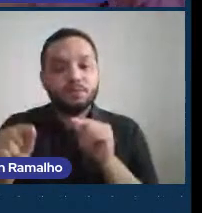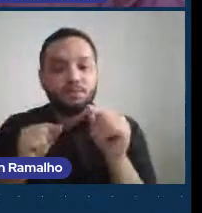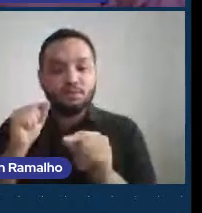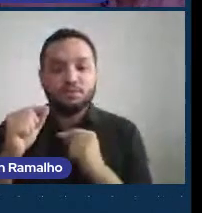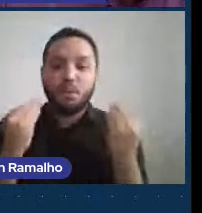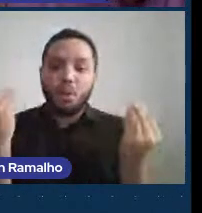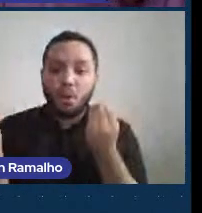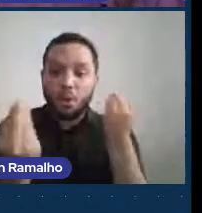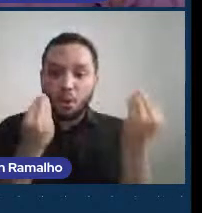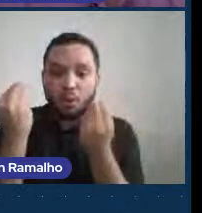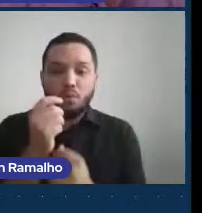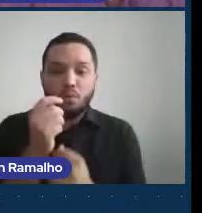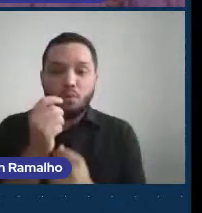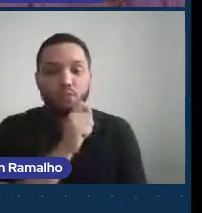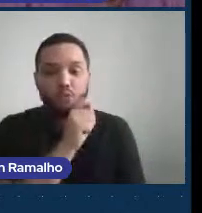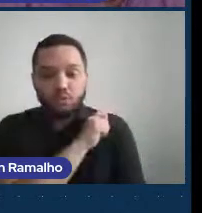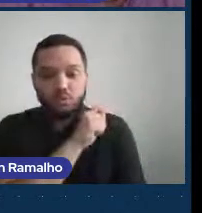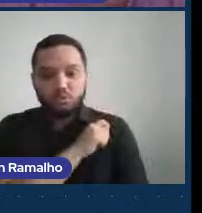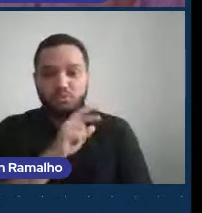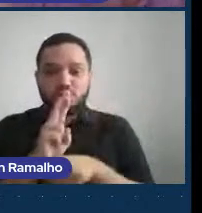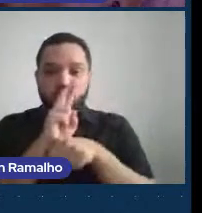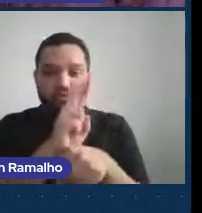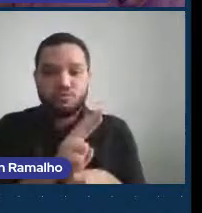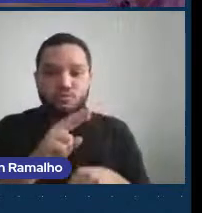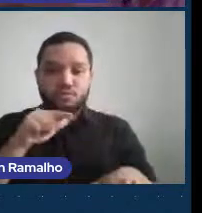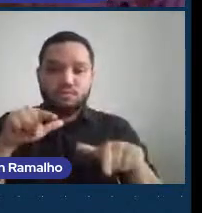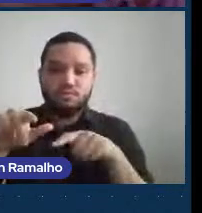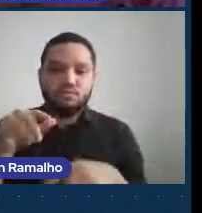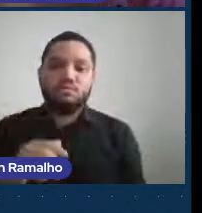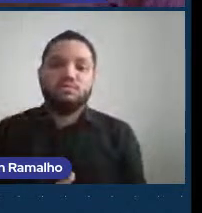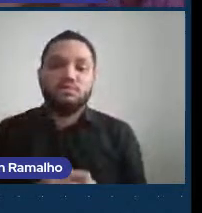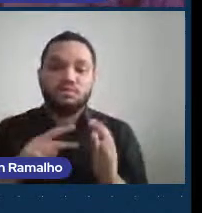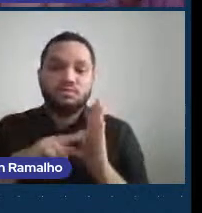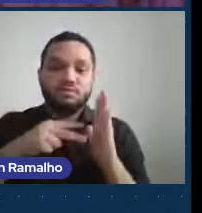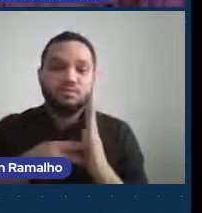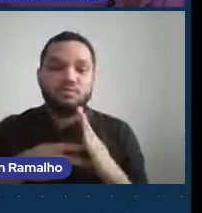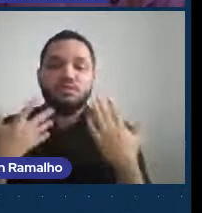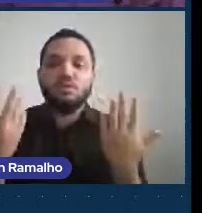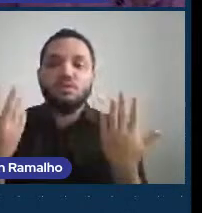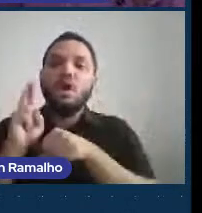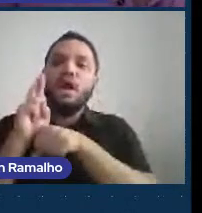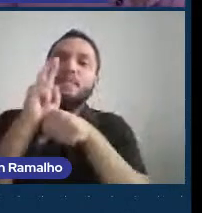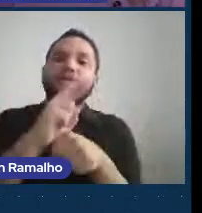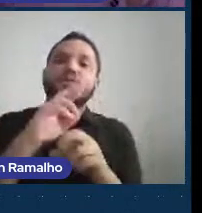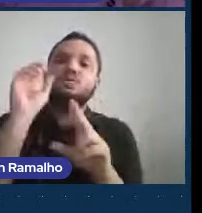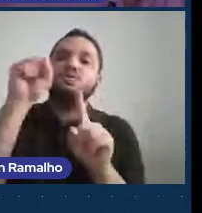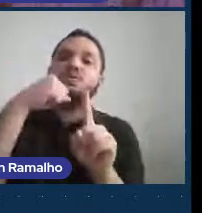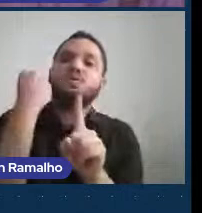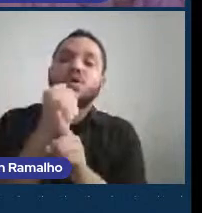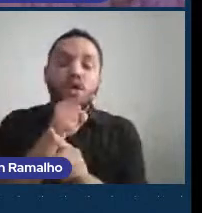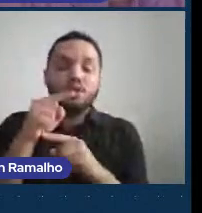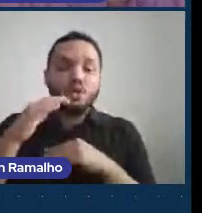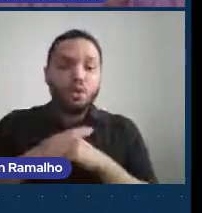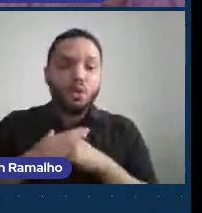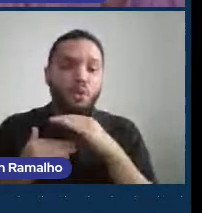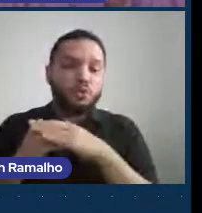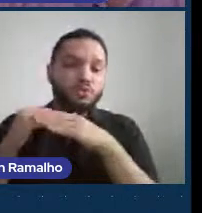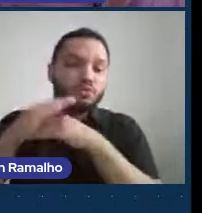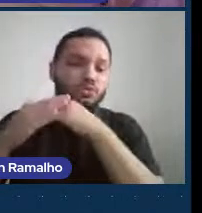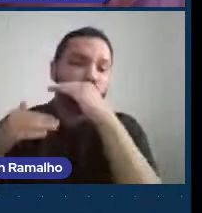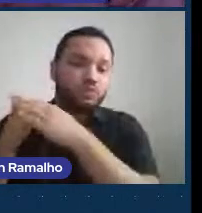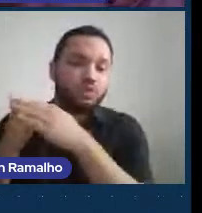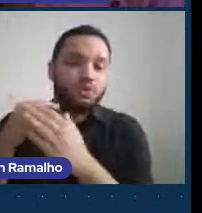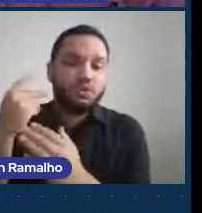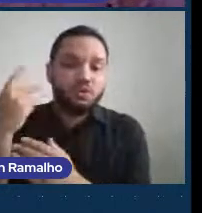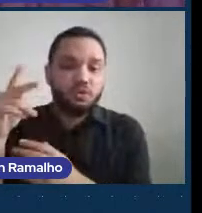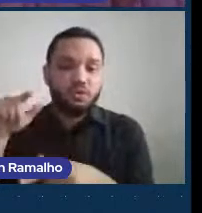estudantes representam o trabalho dos professores, ou seja, que representação social eles constroem a partir do trabalho do professor,